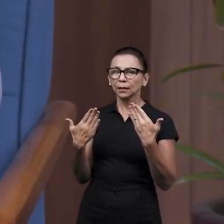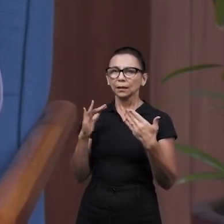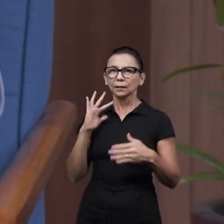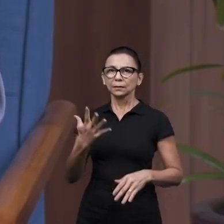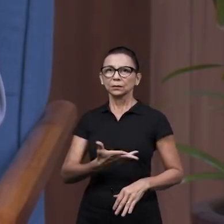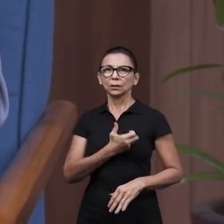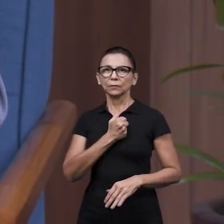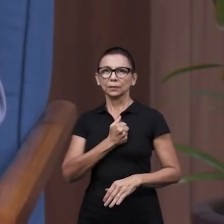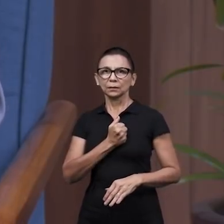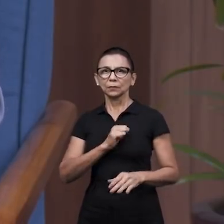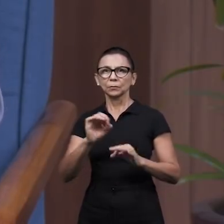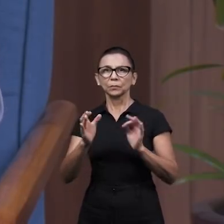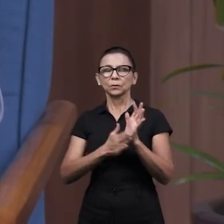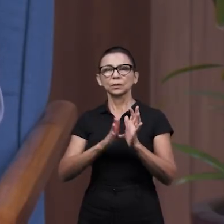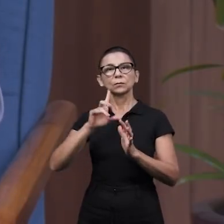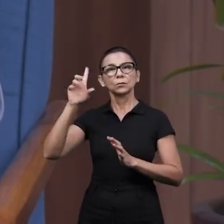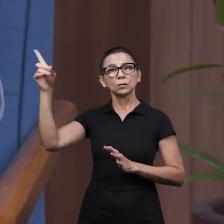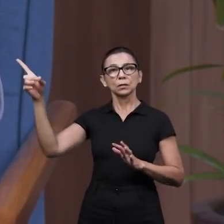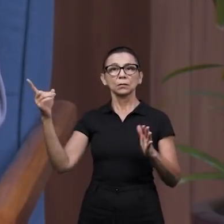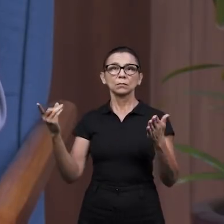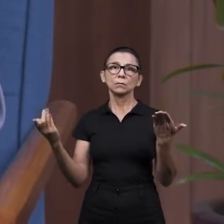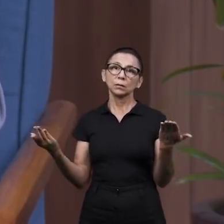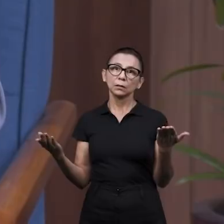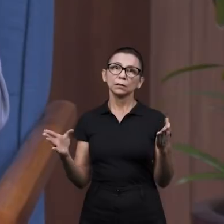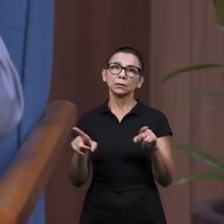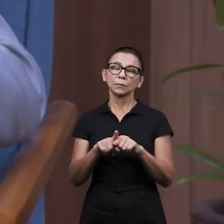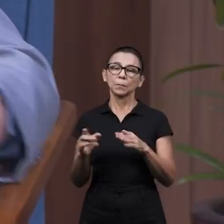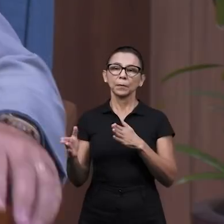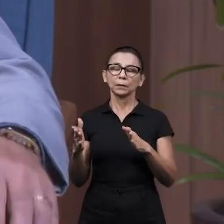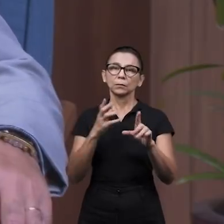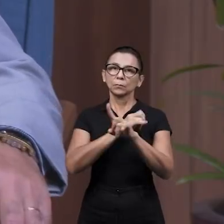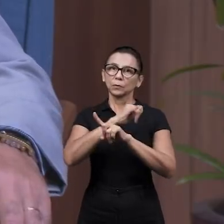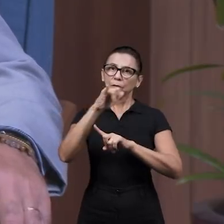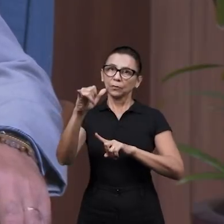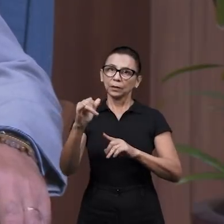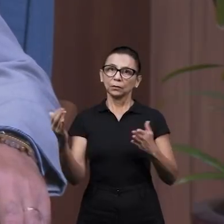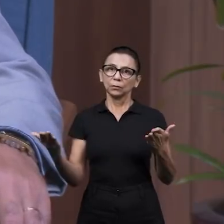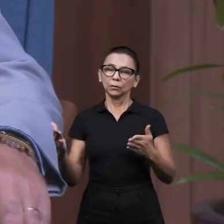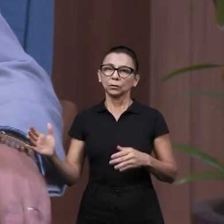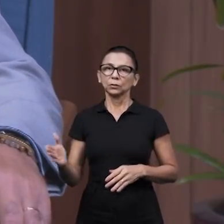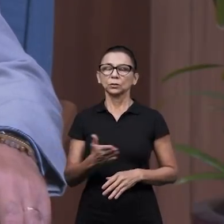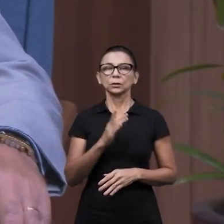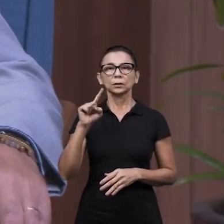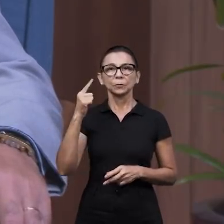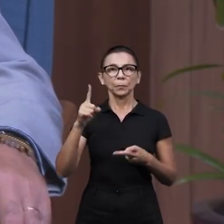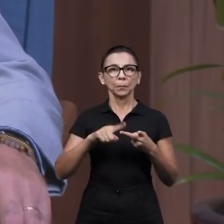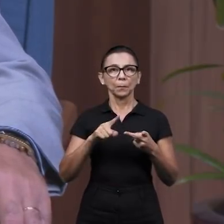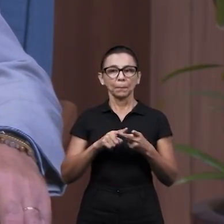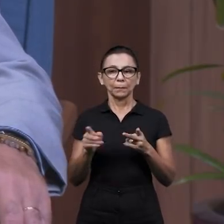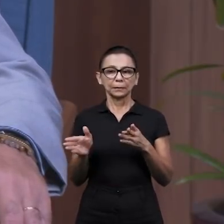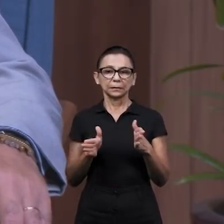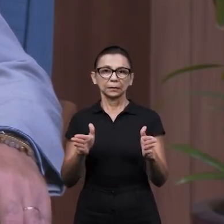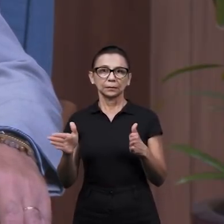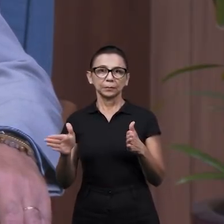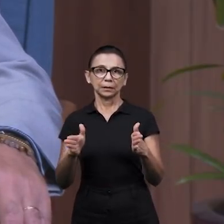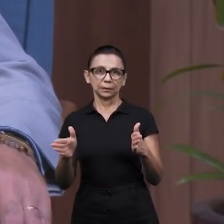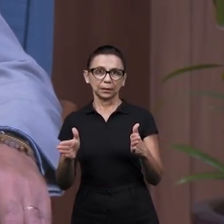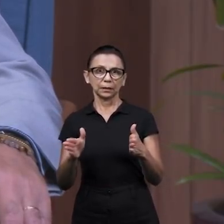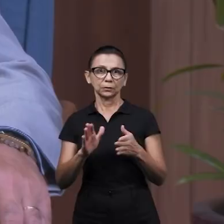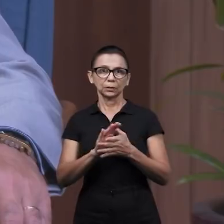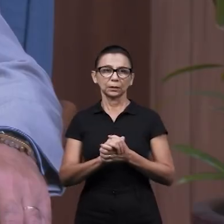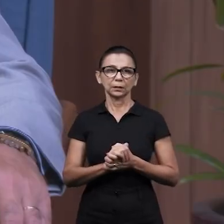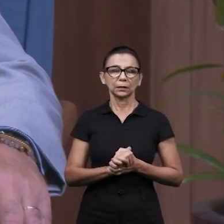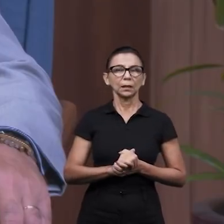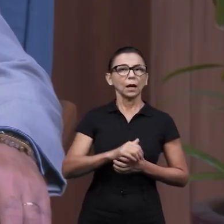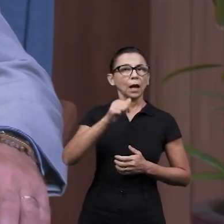a divulgação do momento profético que nós vivemos. Logo após, no quadro Acessibilidade, a doutora Maria Amin falará